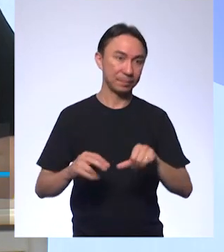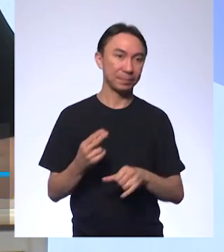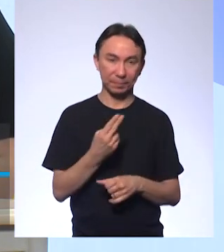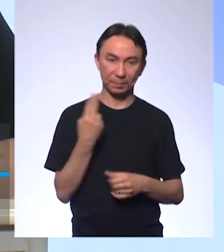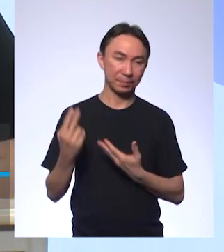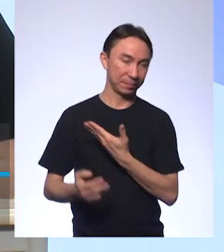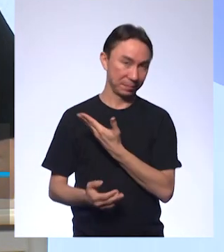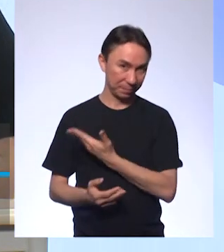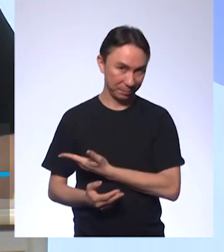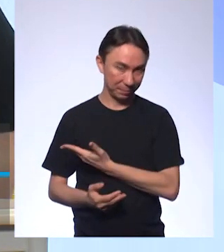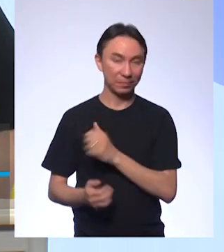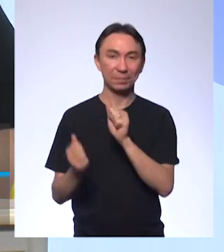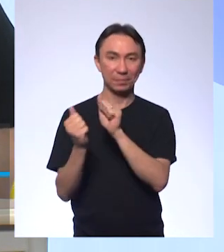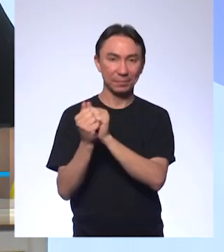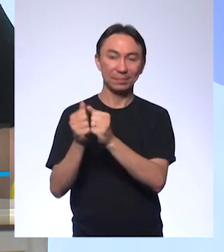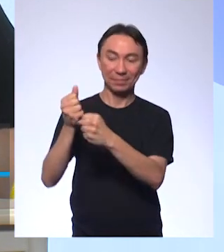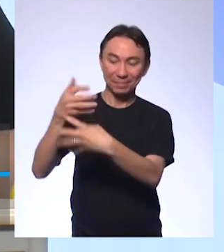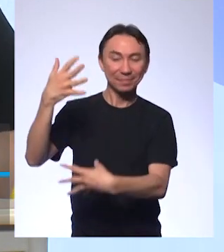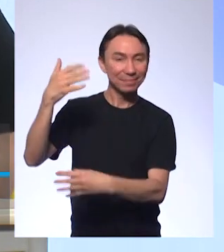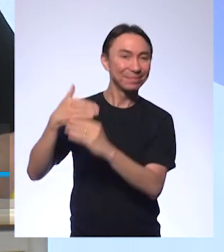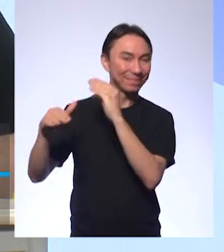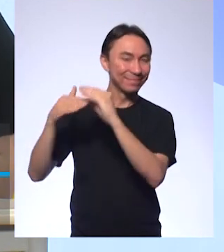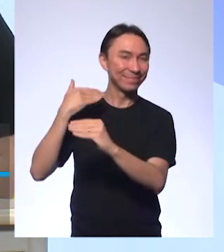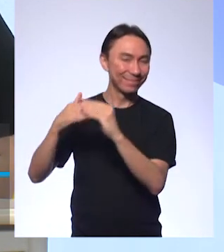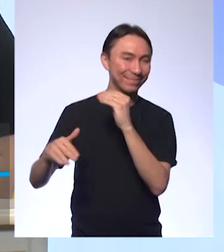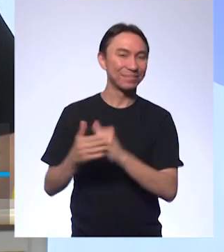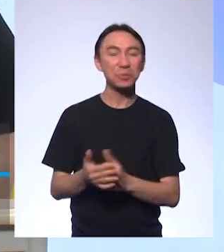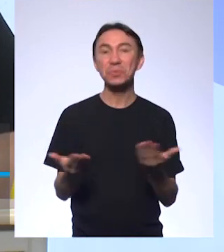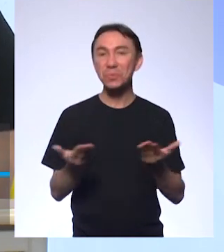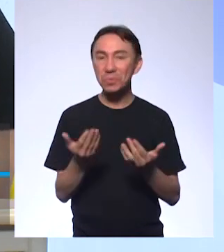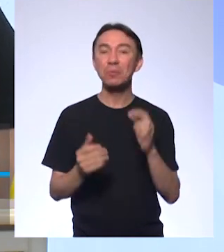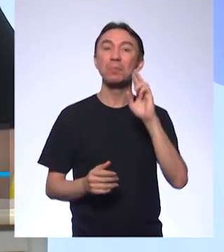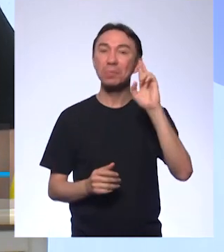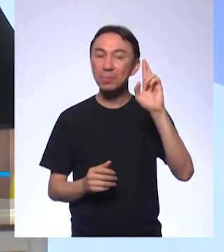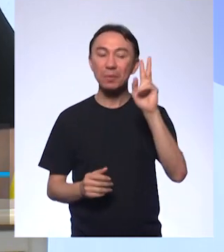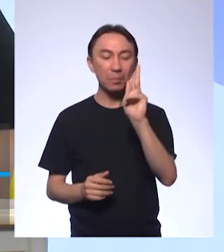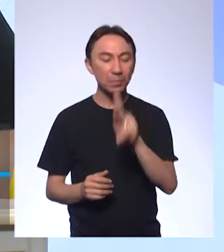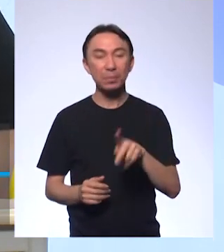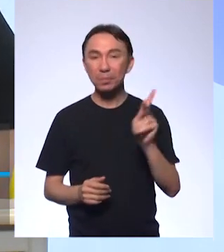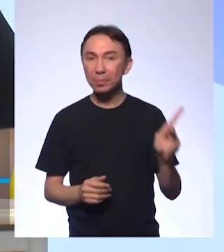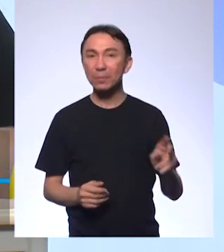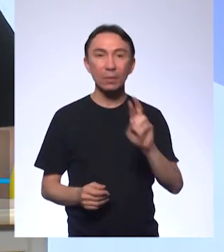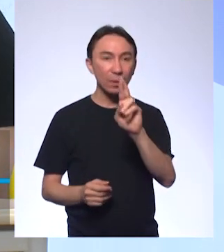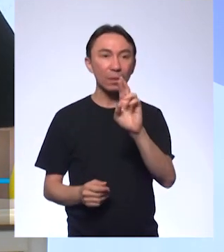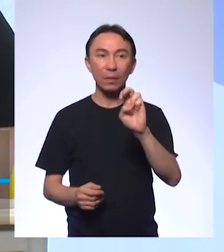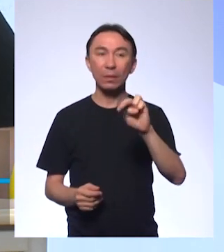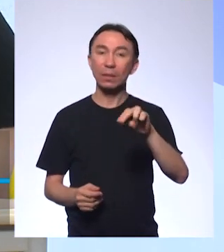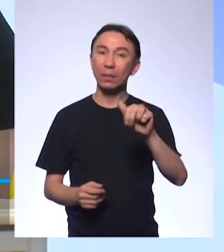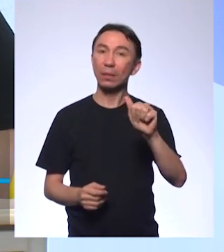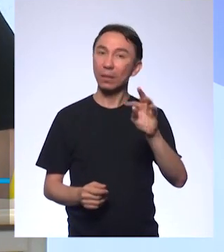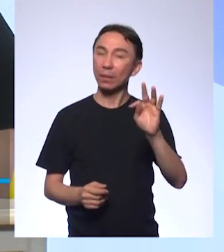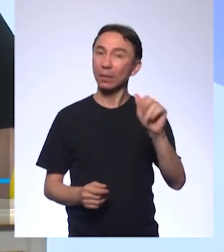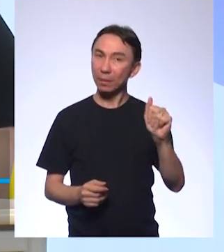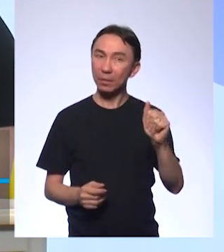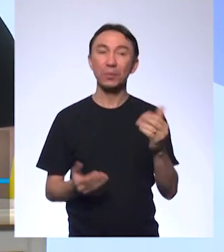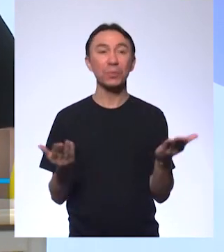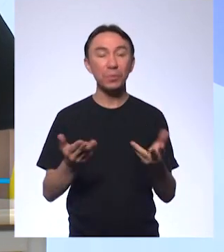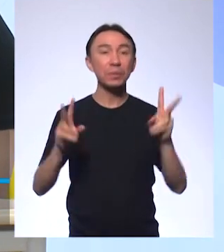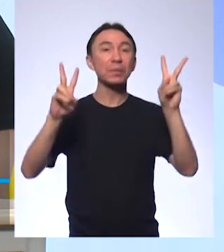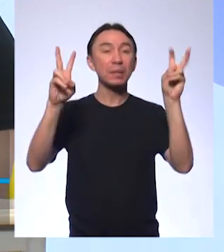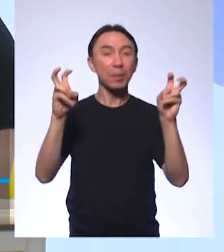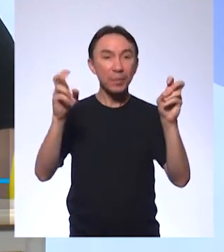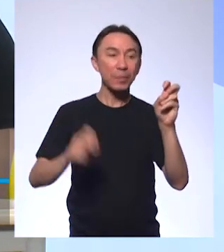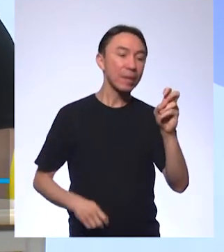acompanhar vocês no chat. A aula de hoje é com a professora Renata, tá? E a gente vai falar sobre atração